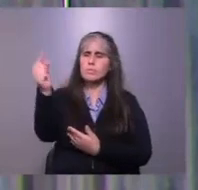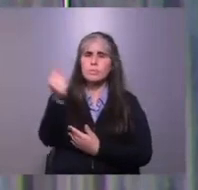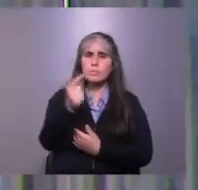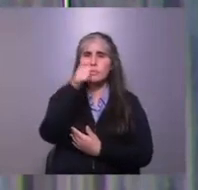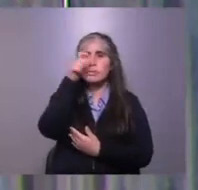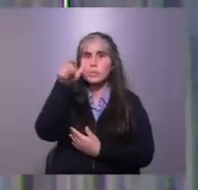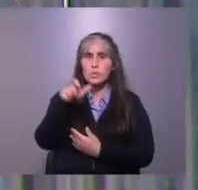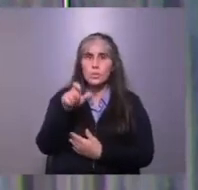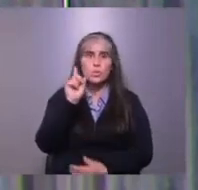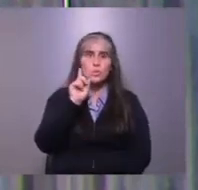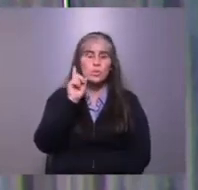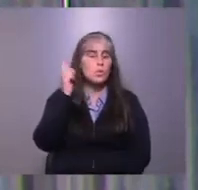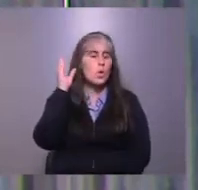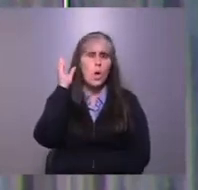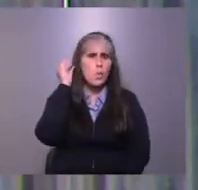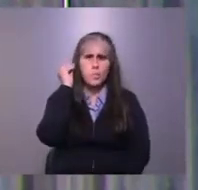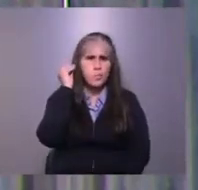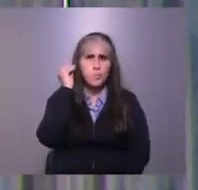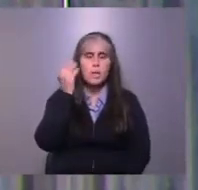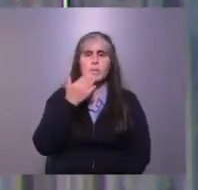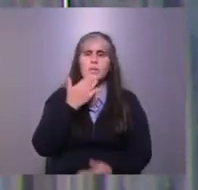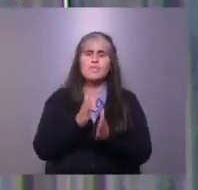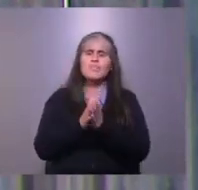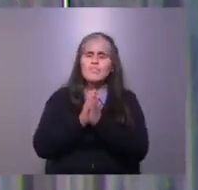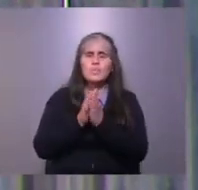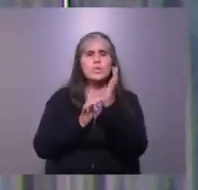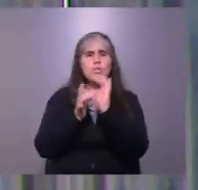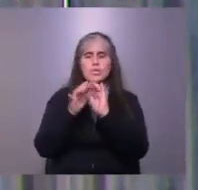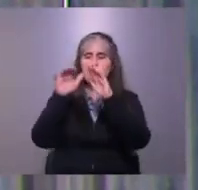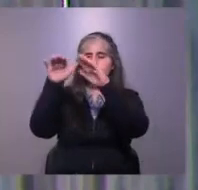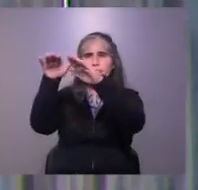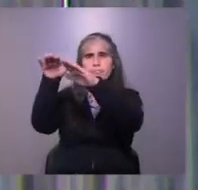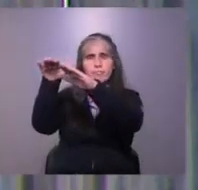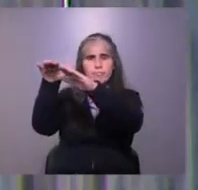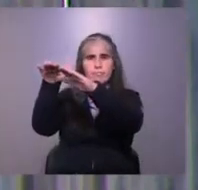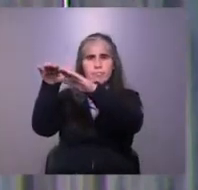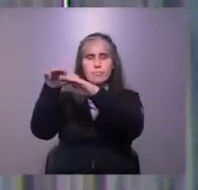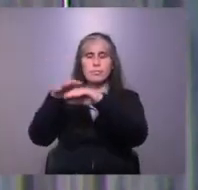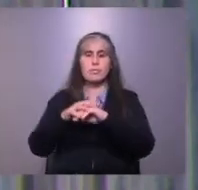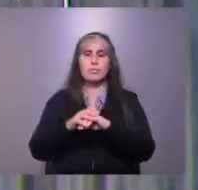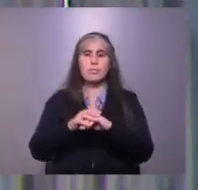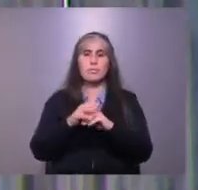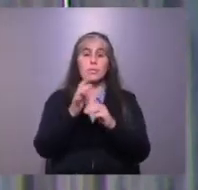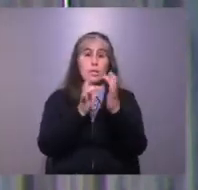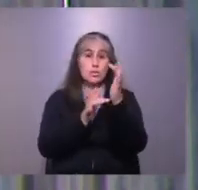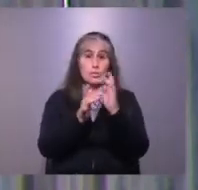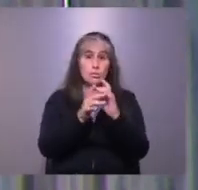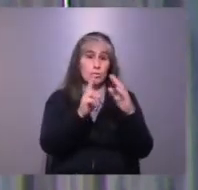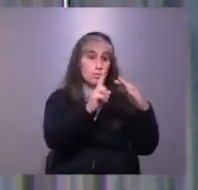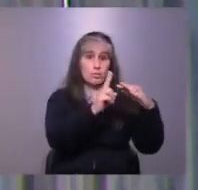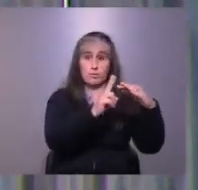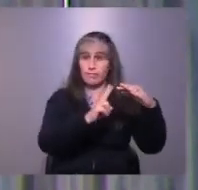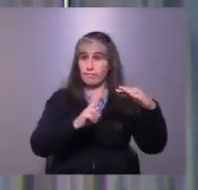falar, e suplicaram-lhe que impusesse as mãos sobre ele. Jesus, afastando-se com ele da